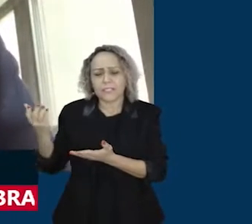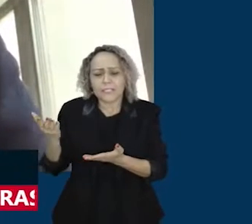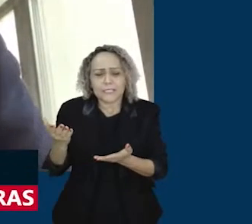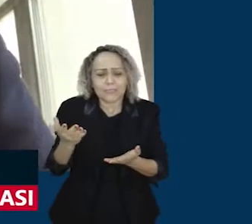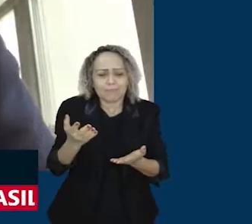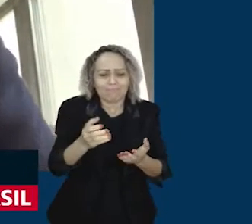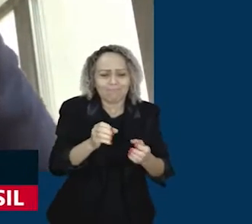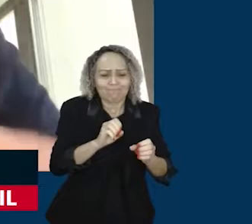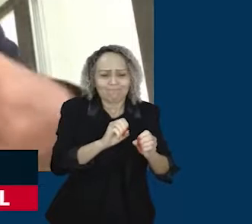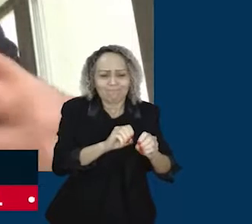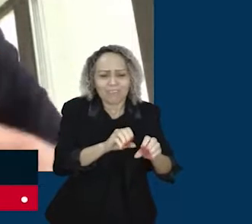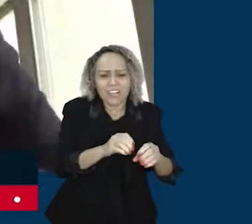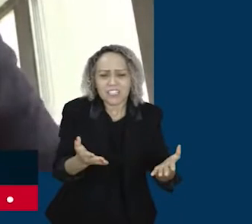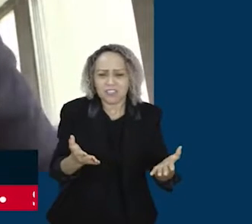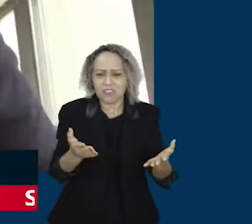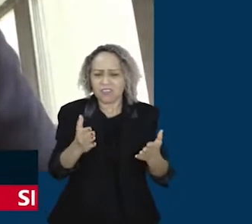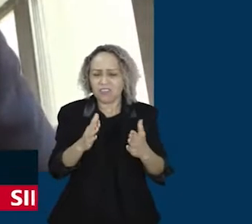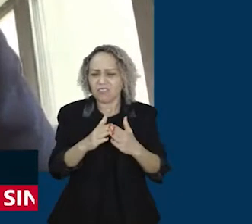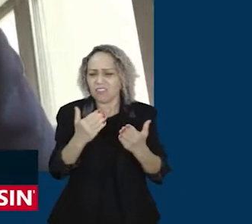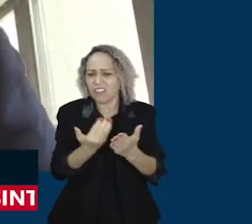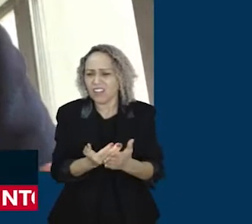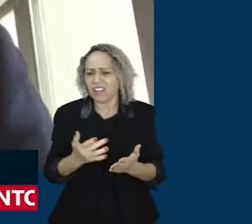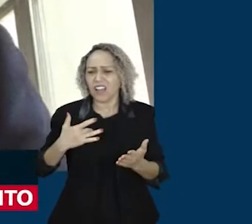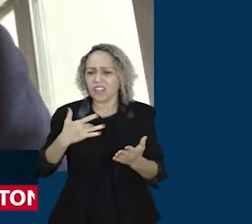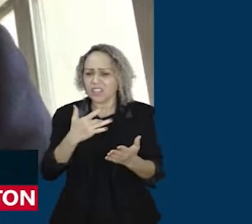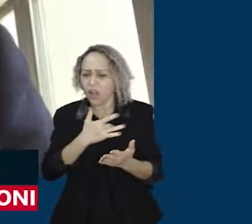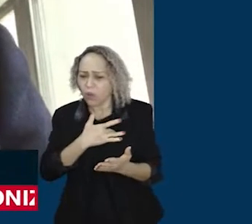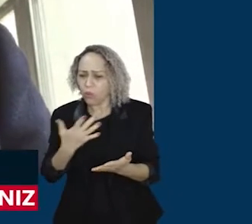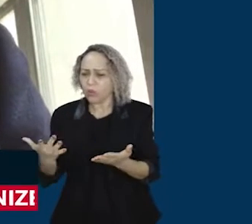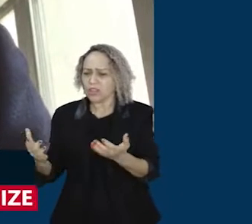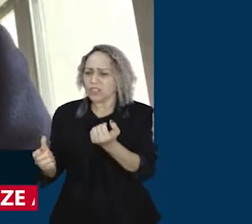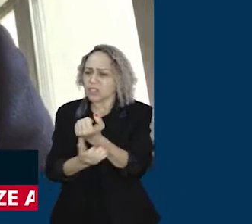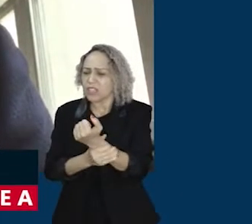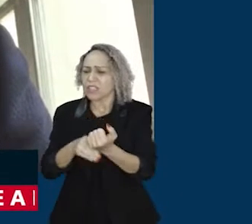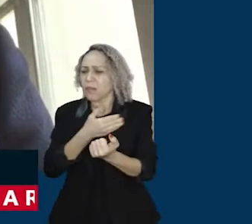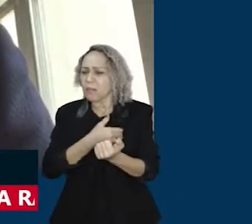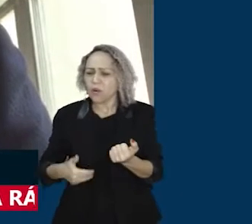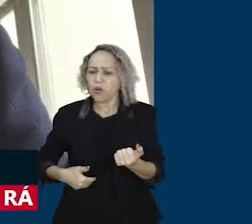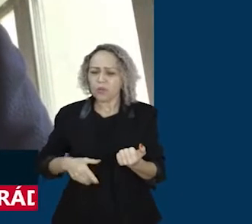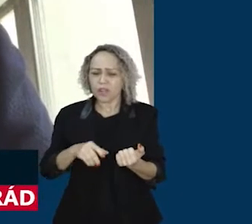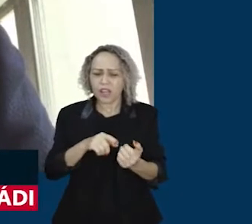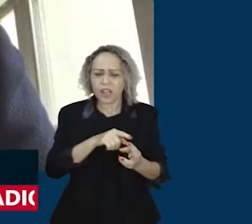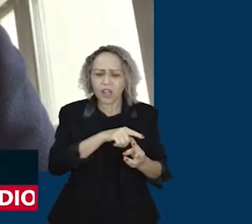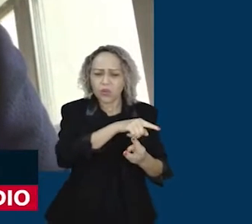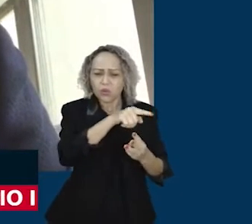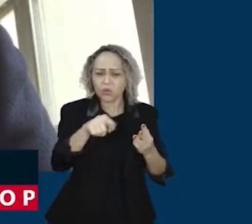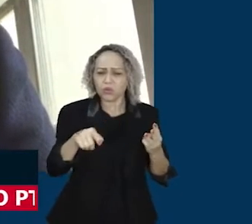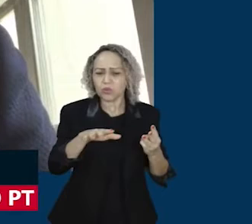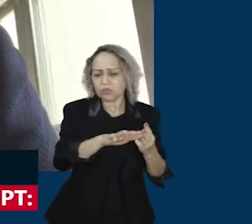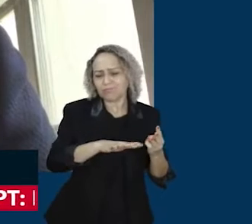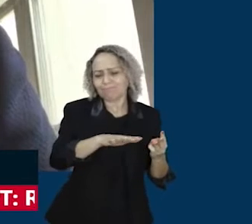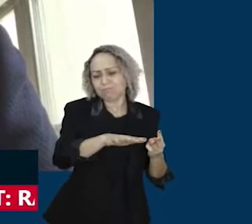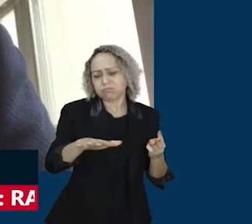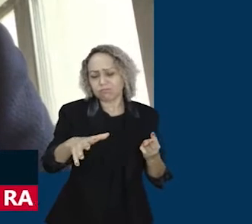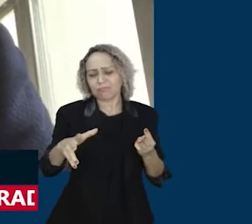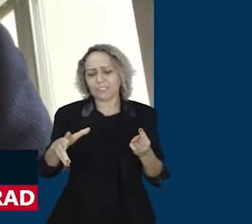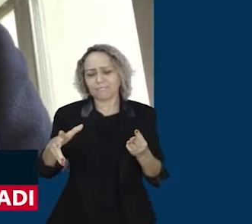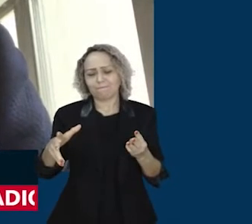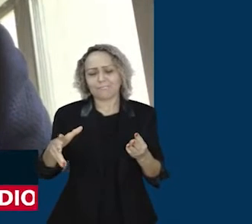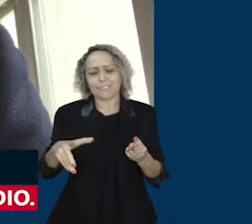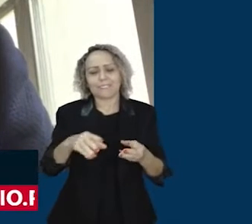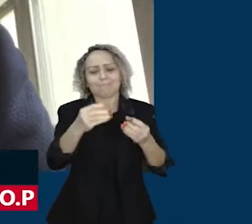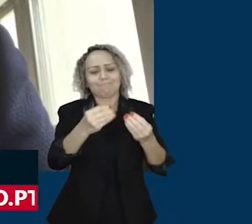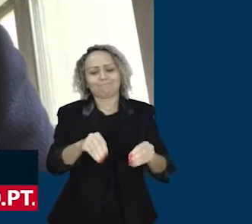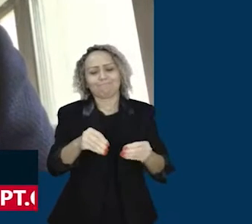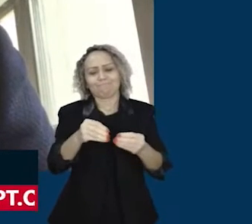porque é ruim, o hospital não funciona, porque esse está praticando esse governo, e Paulo Guedes é mestre nisso,